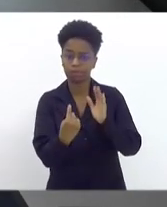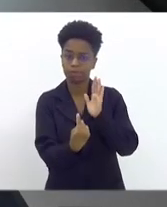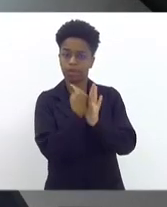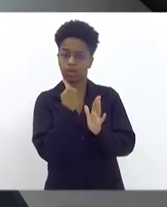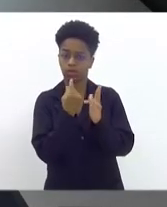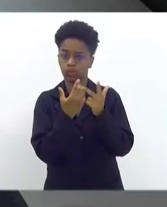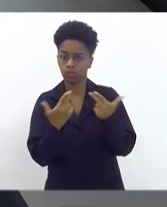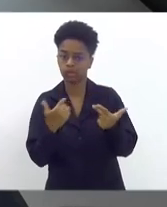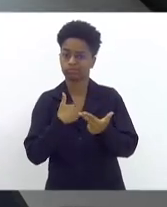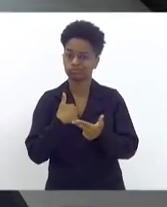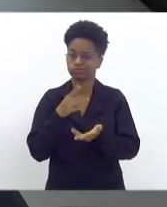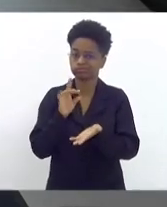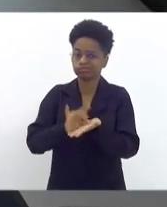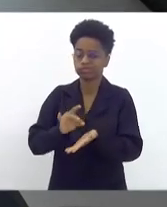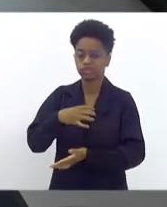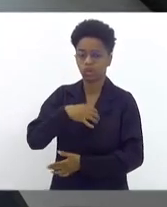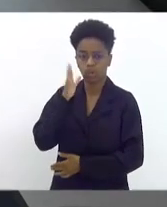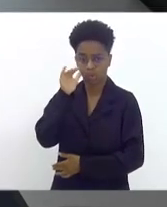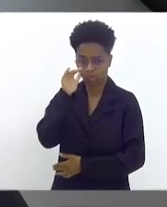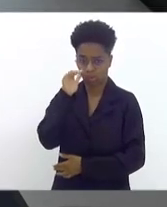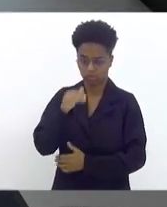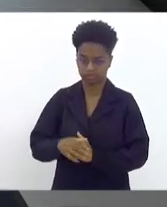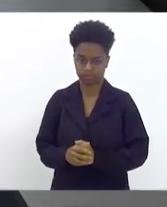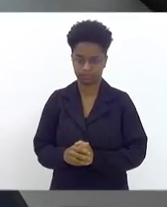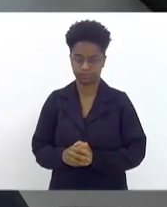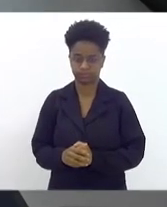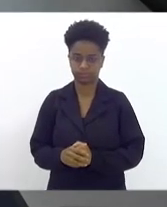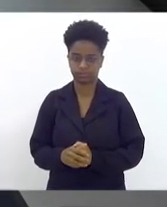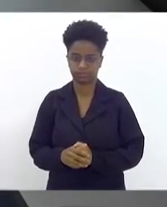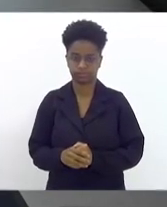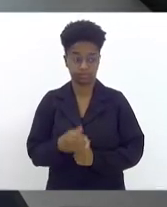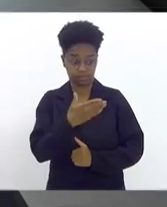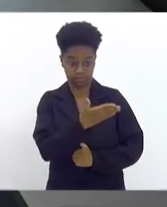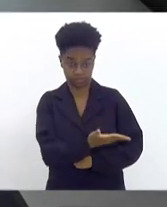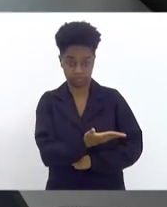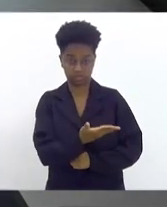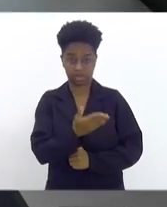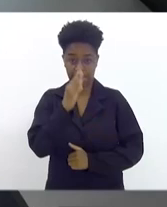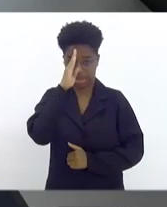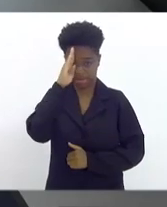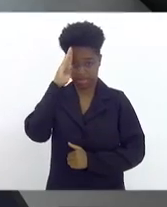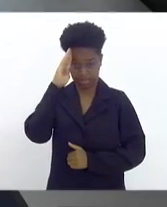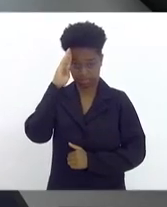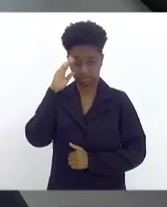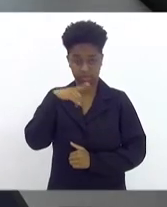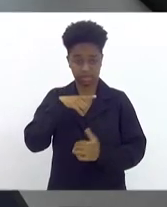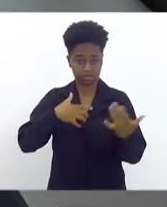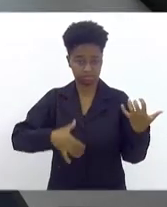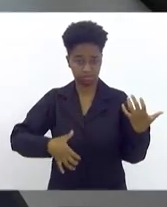também fiquei bastante curioso, deputado Carlos, que é a seguinte: ele, como academia, está tocando a música